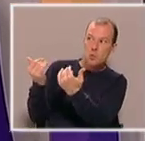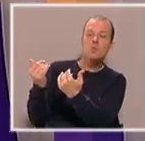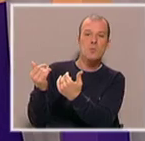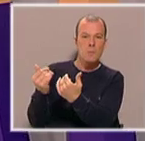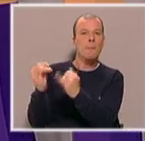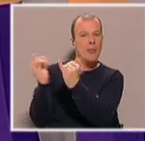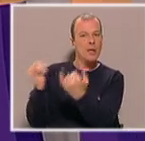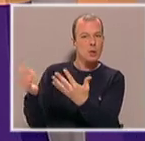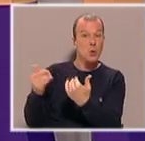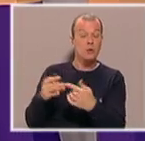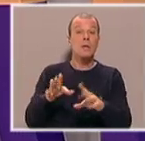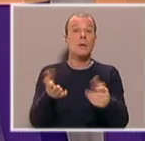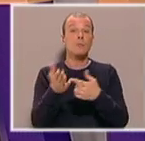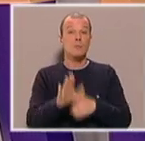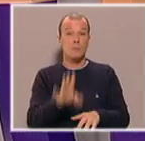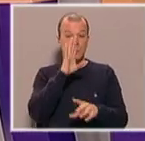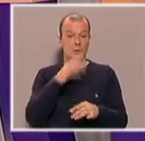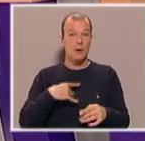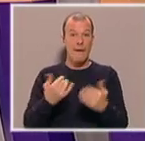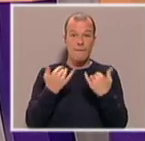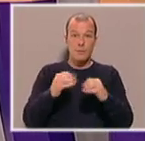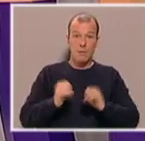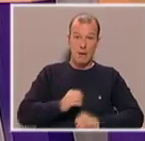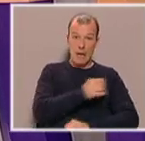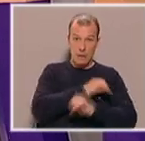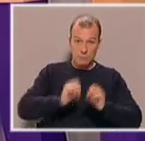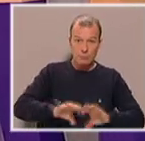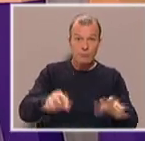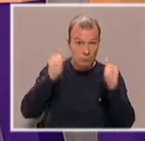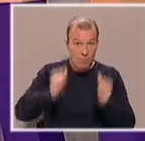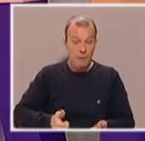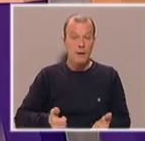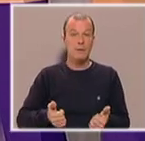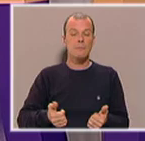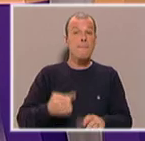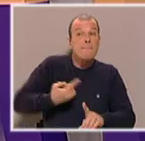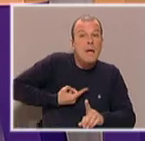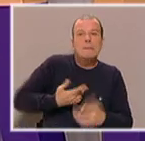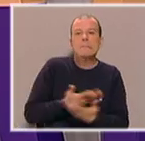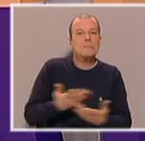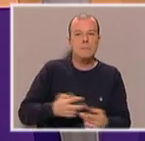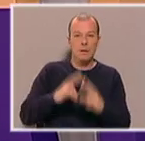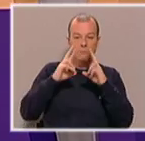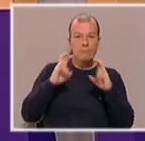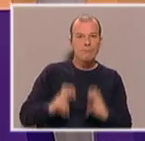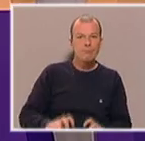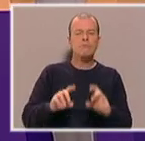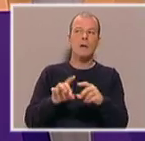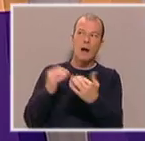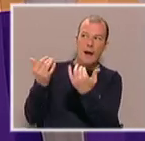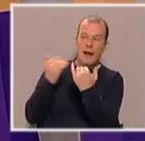nós queremos ver se a informação que nos chega à casa é fidedigna, devemos consultar então a